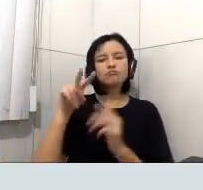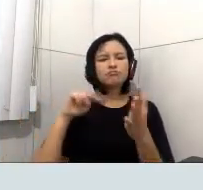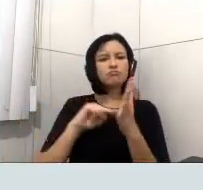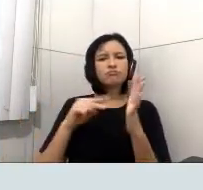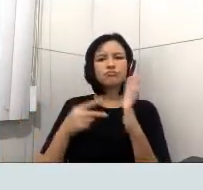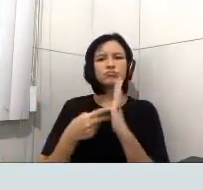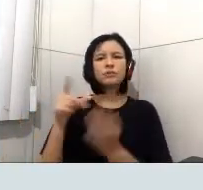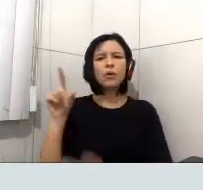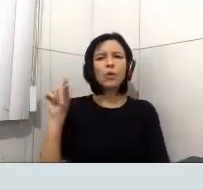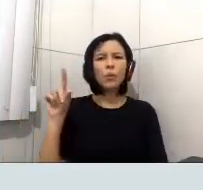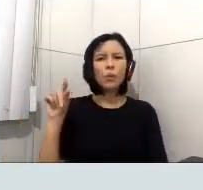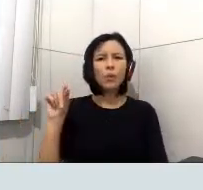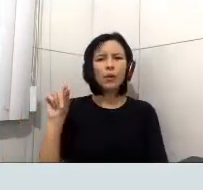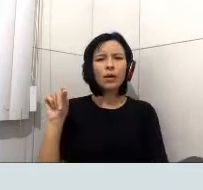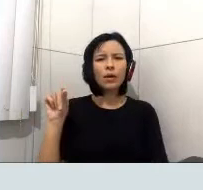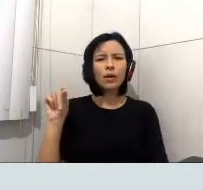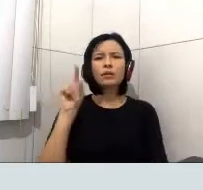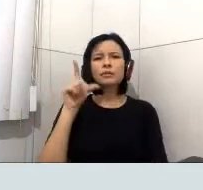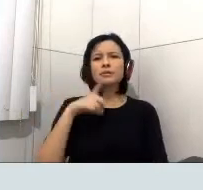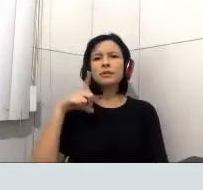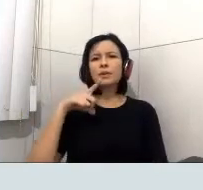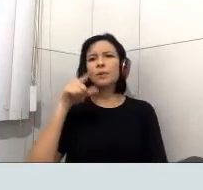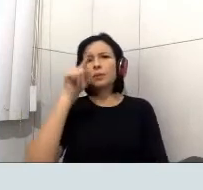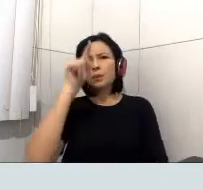temos uma reta e nós temos um plano.